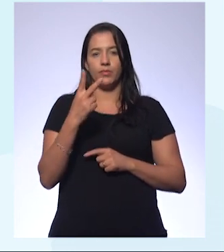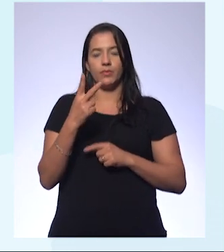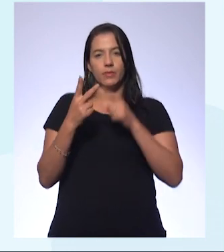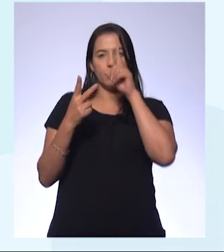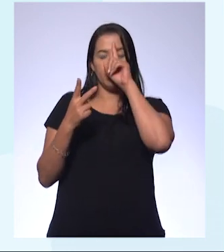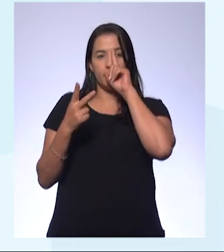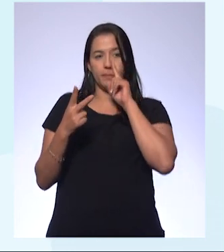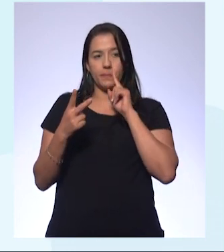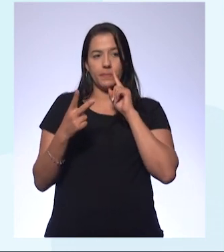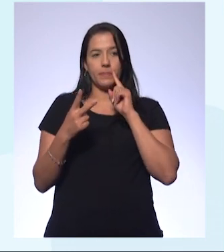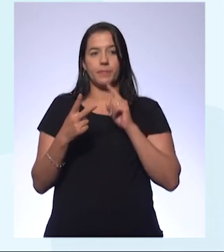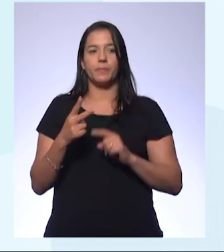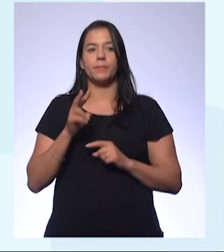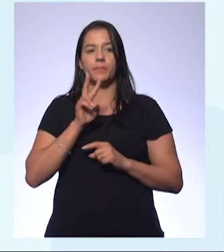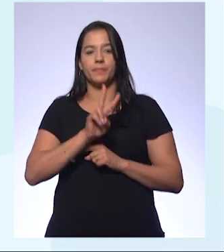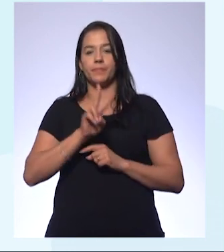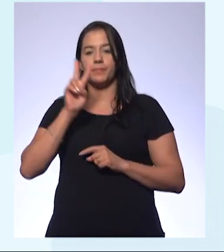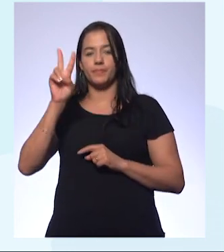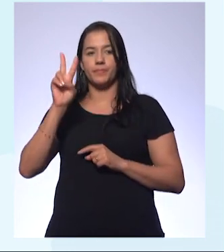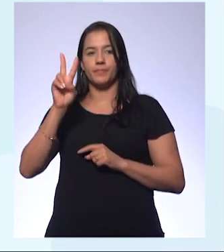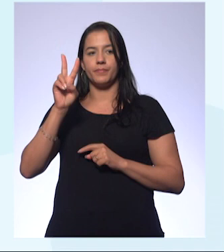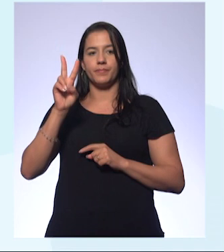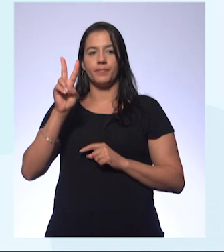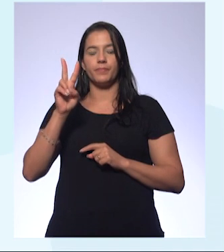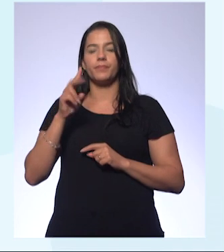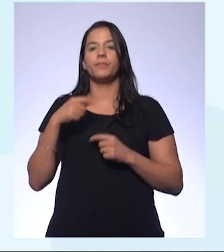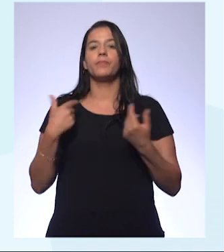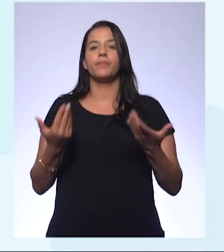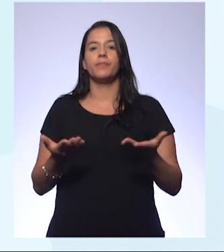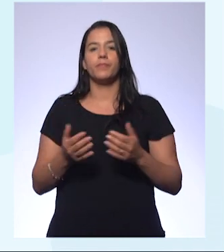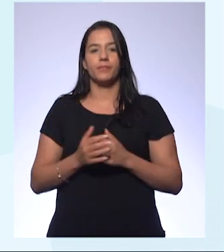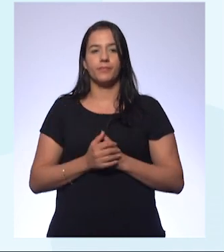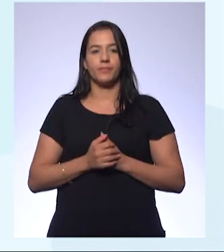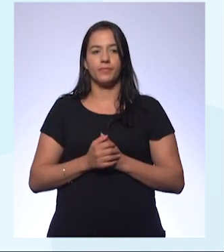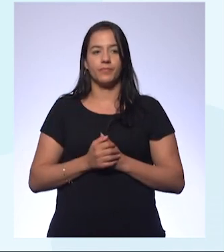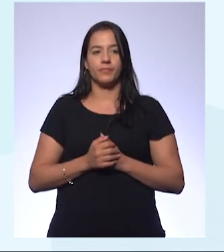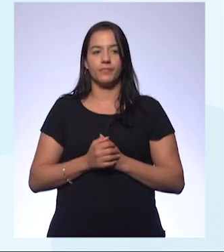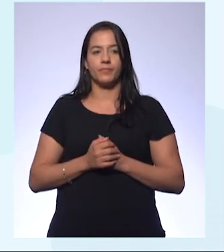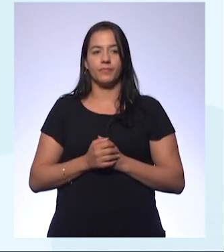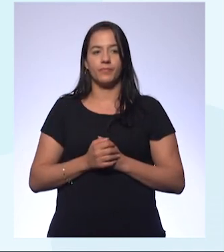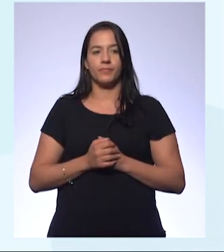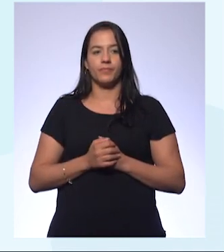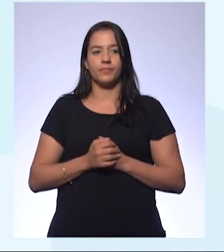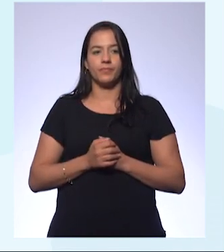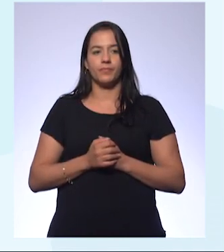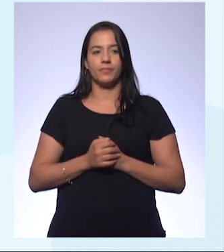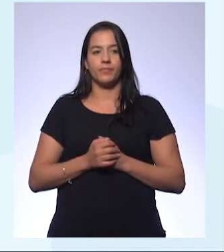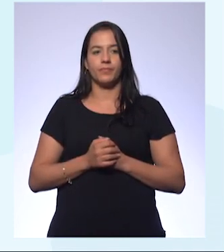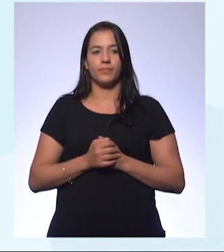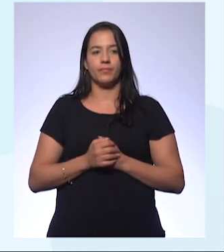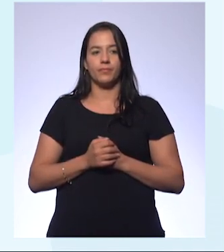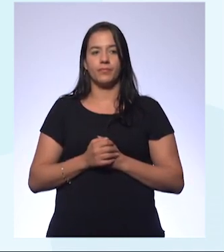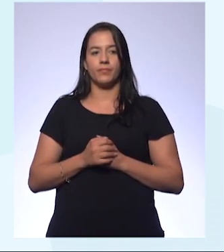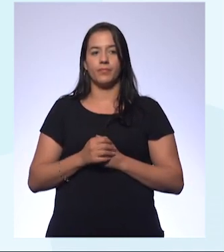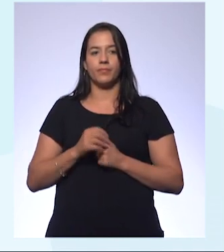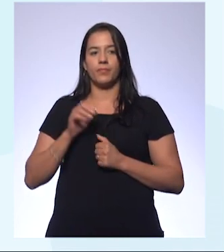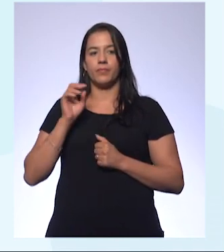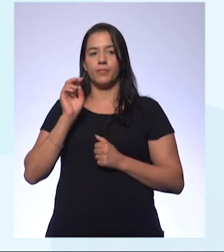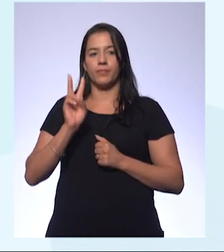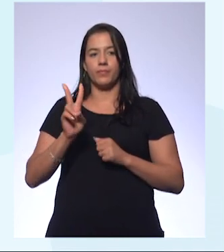amarelos heterozigotos e cruzar, eu vou ter aí o indivíduo